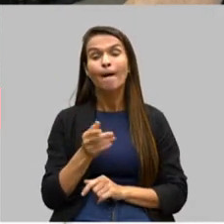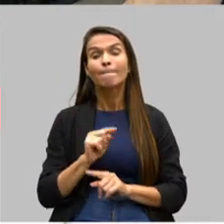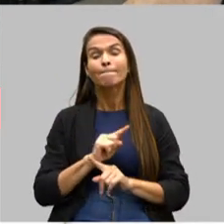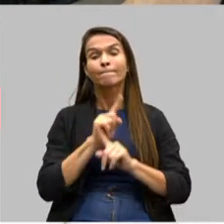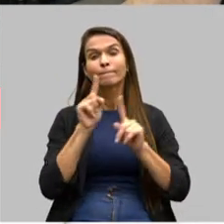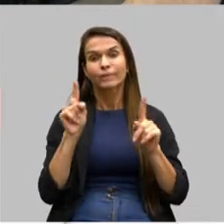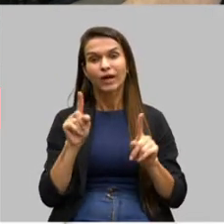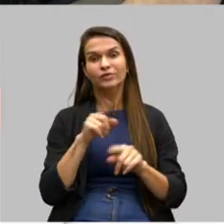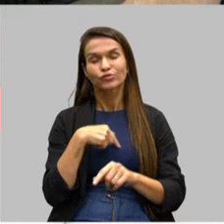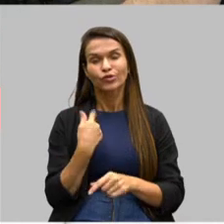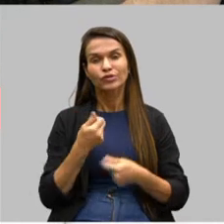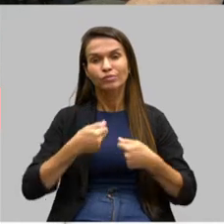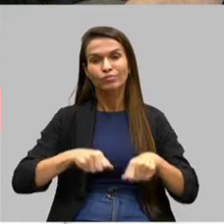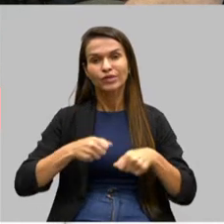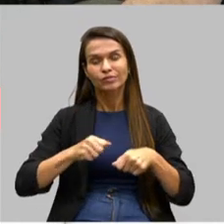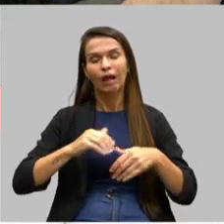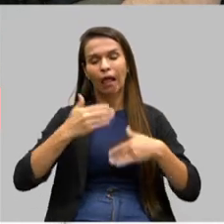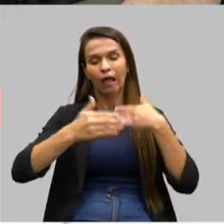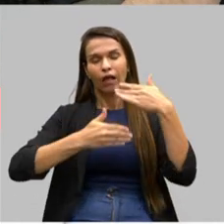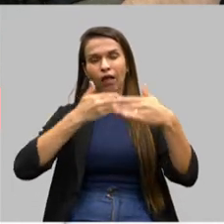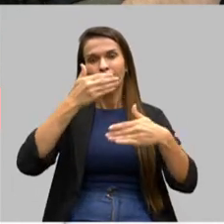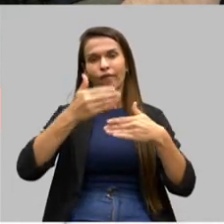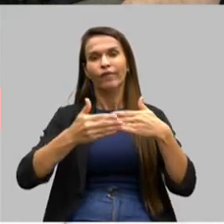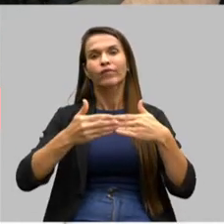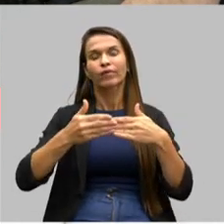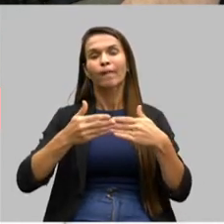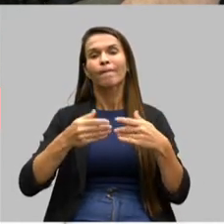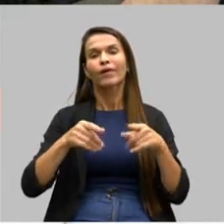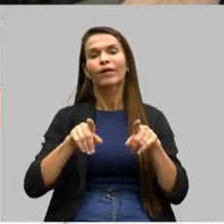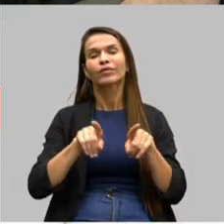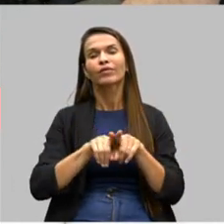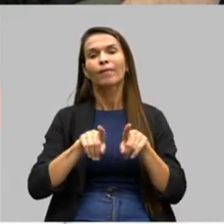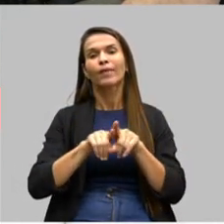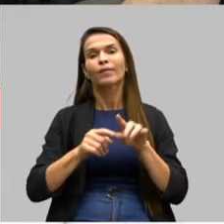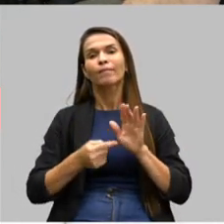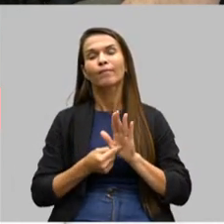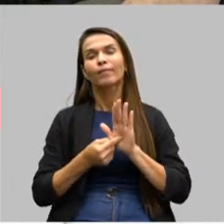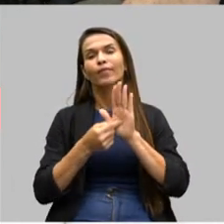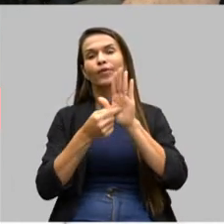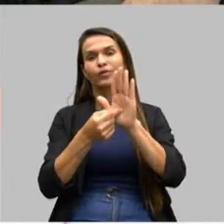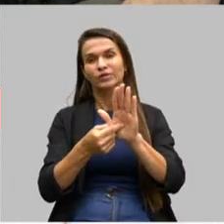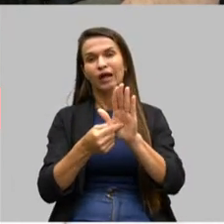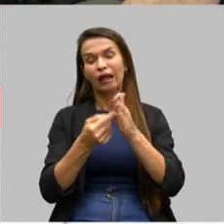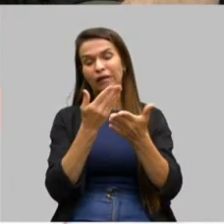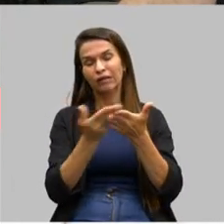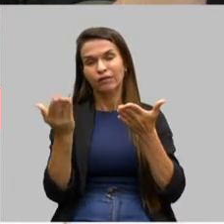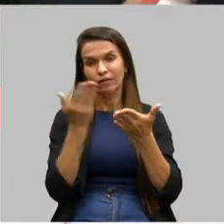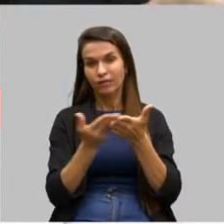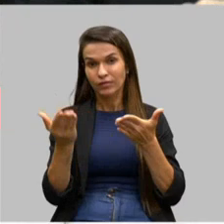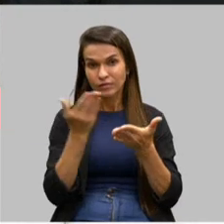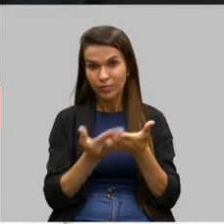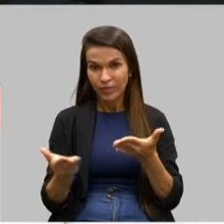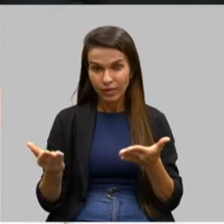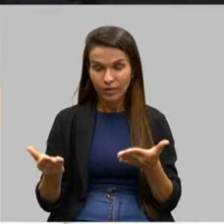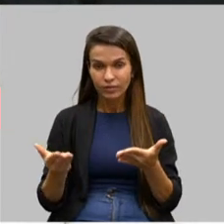nós precisamos avançar, inclusive, para mensurar essas perdas ou